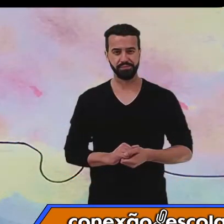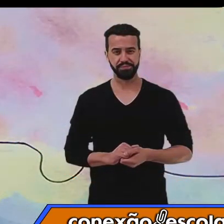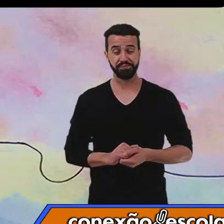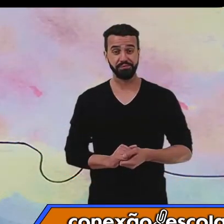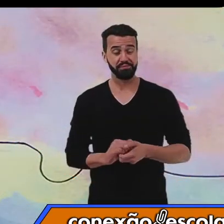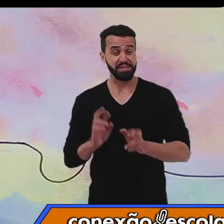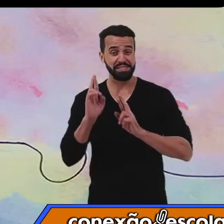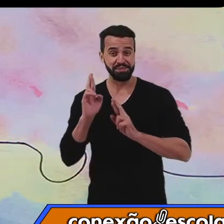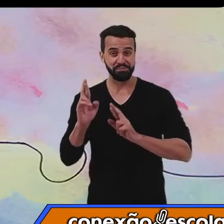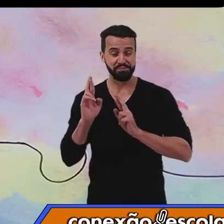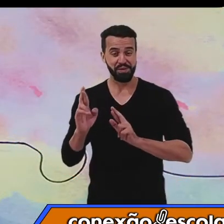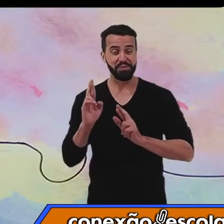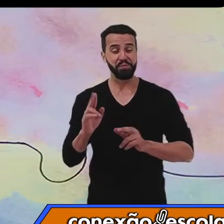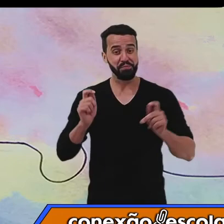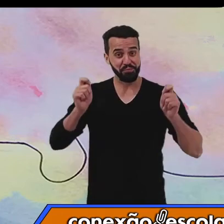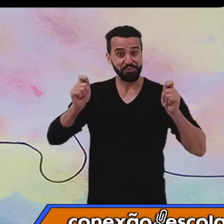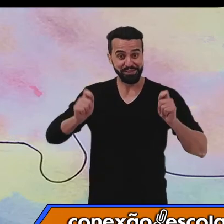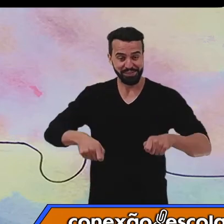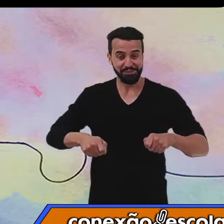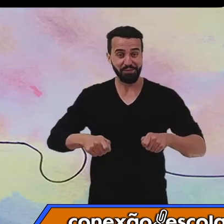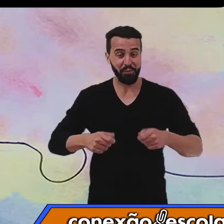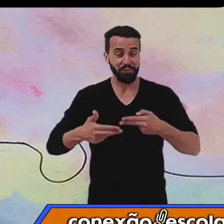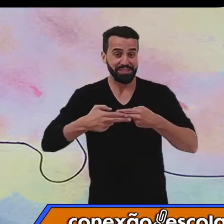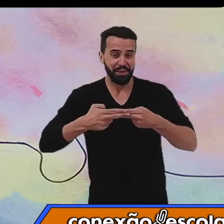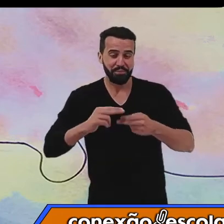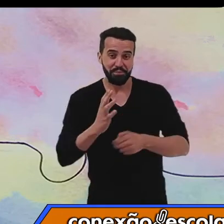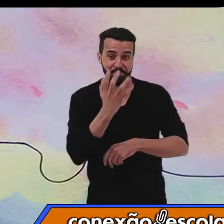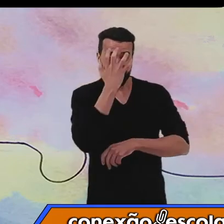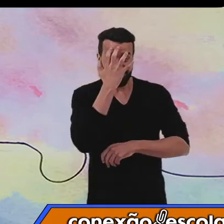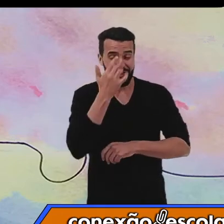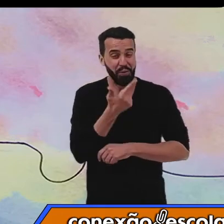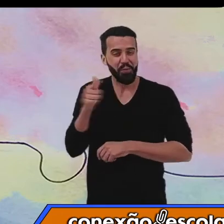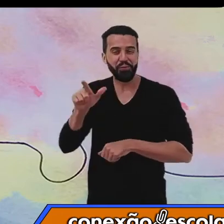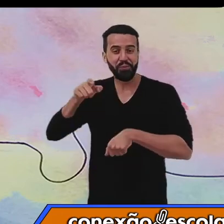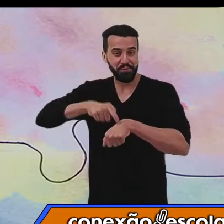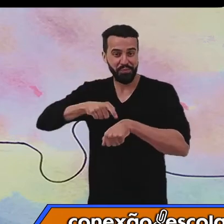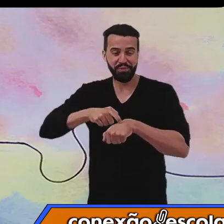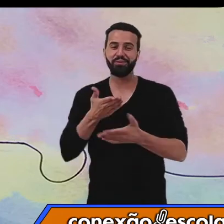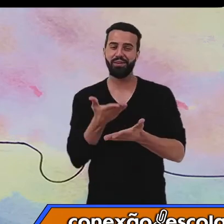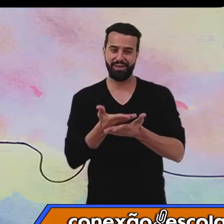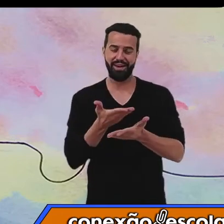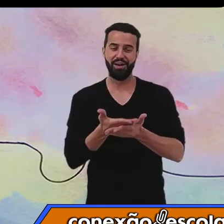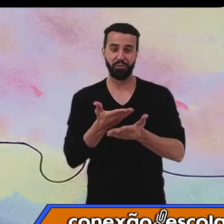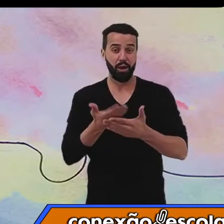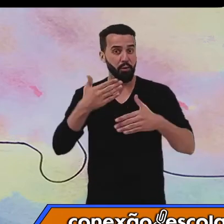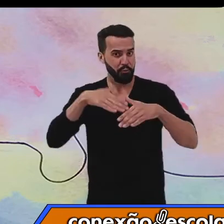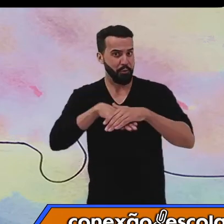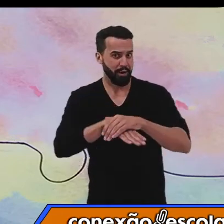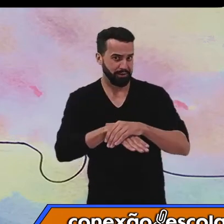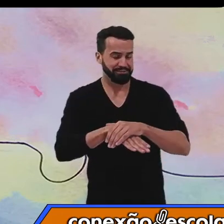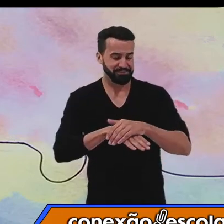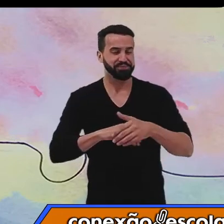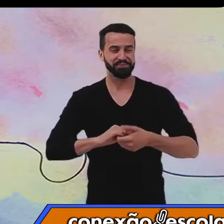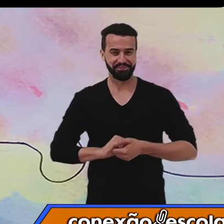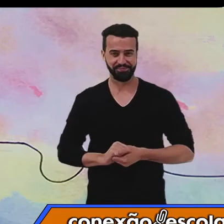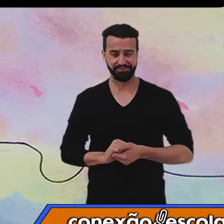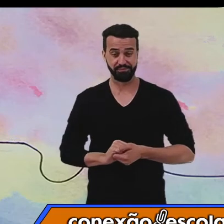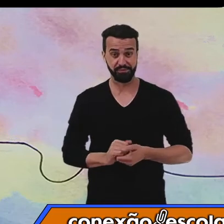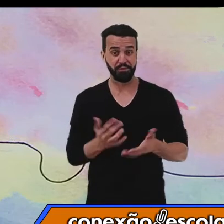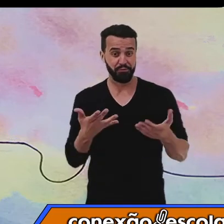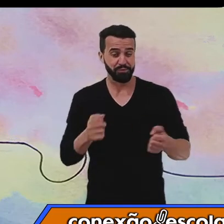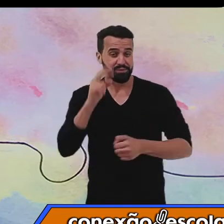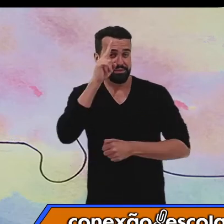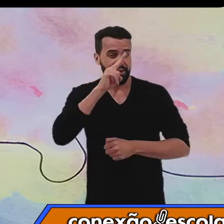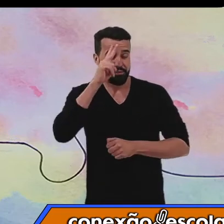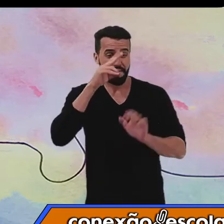Eu espero que ainda possamos usar estas máscaras para outros momentos das nossas aulas. Guarde-as aí com você. E vamos